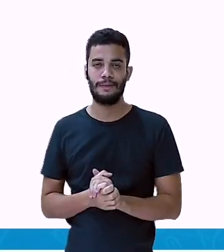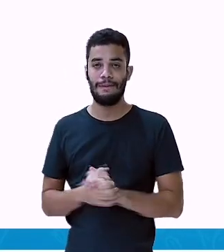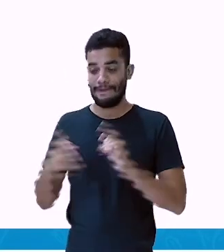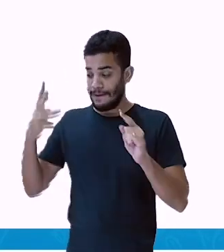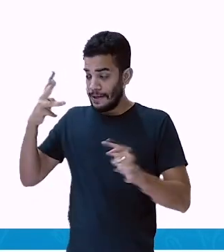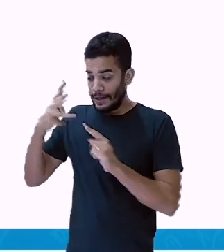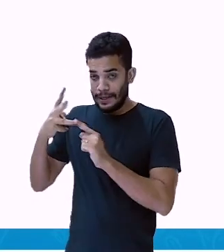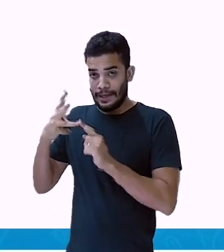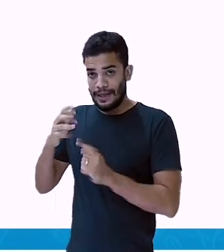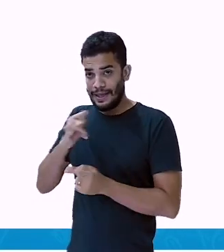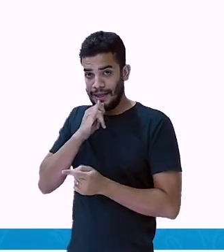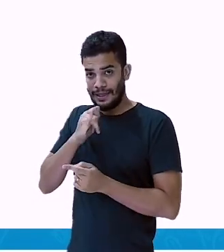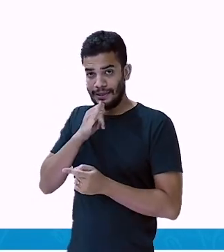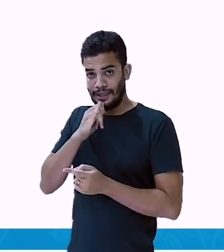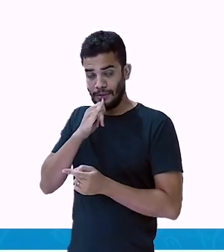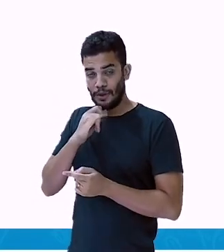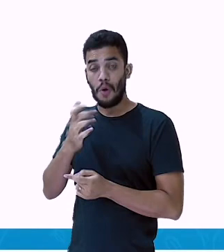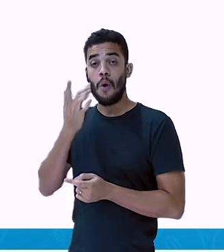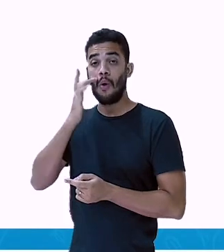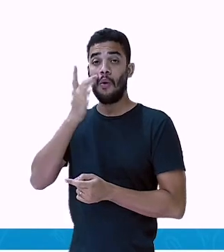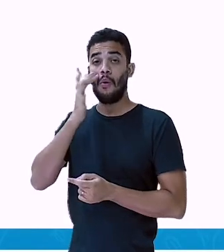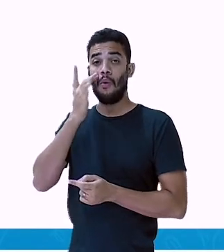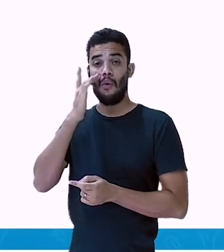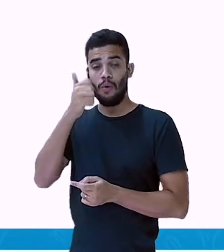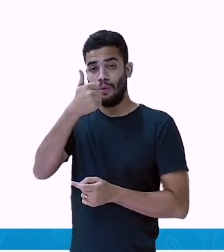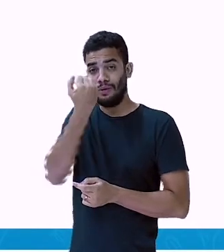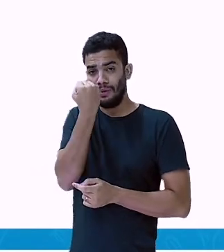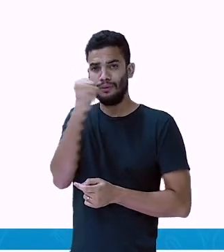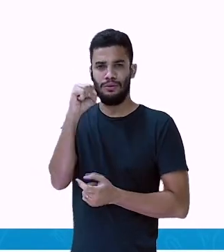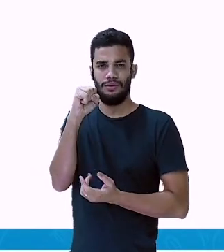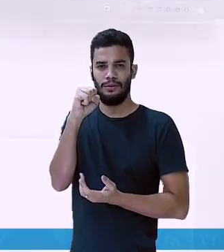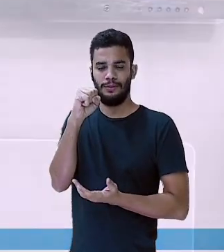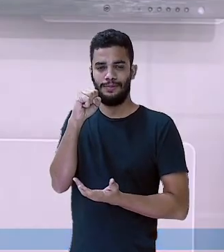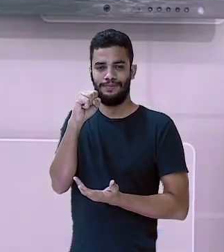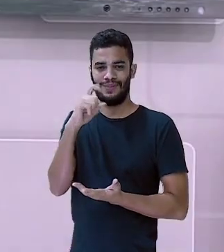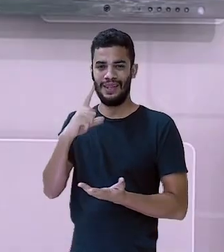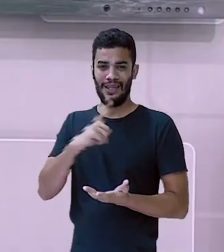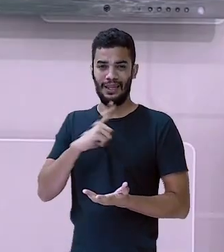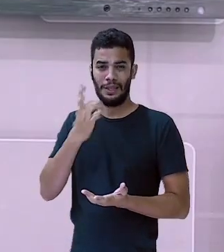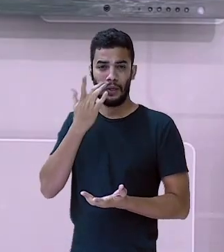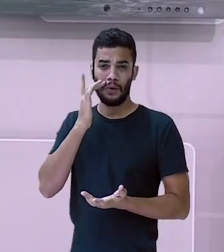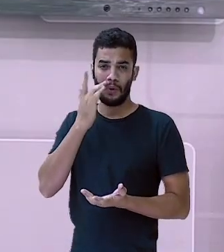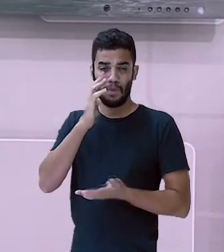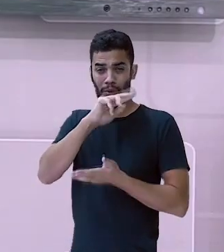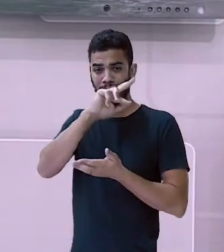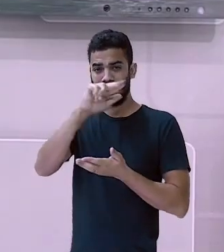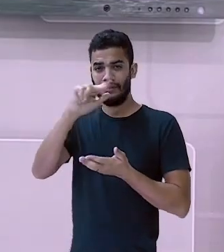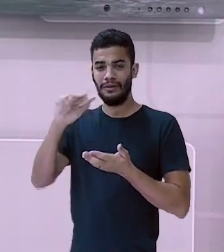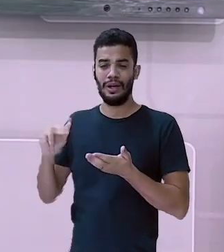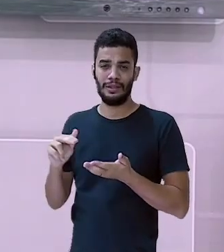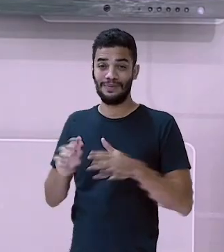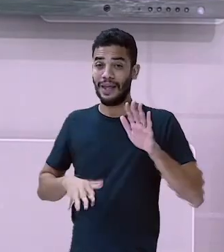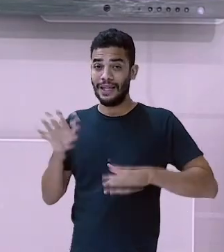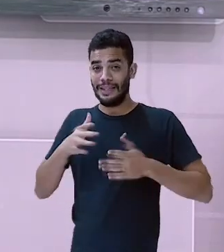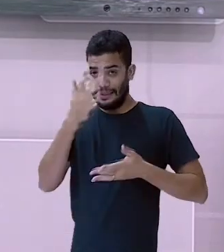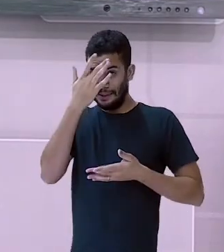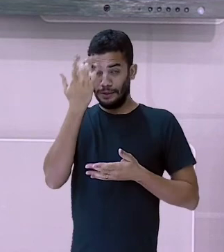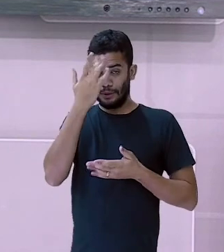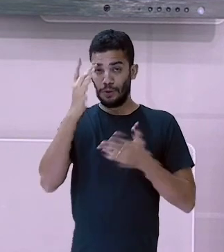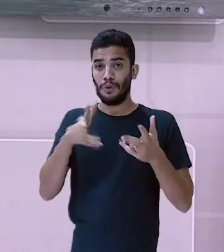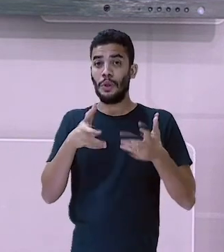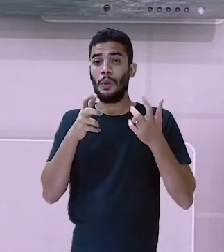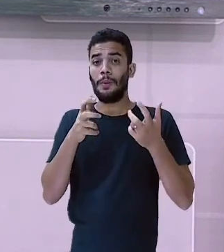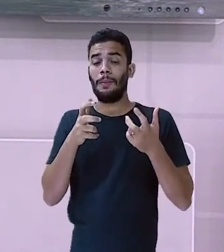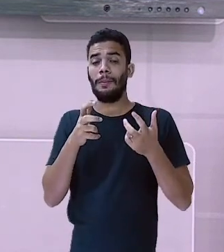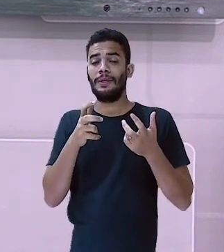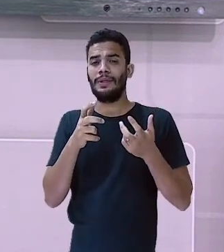ouro 14, ouro 16, ouro 18, por quê? Quando a gente ouve falar, ou até mesmo nós falamos, esse